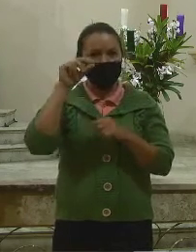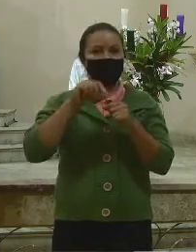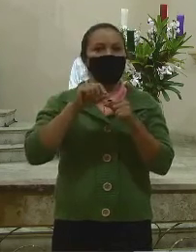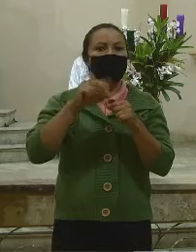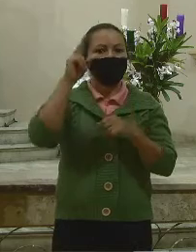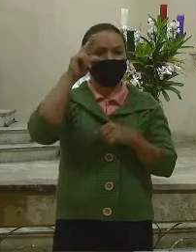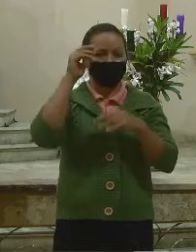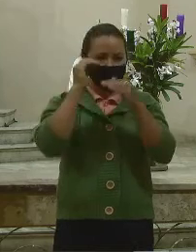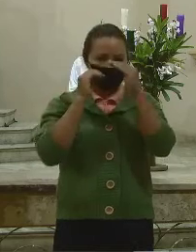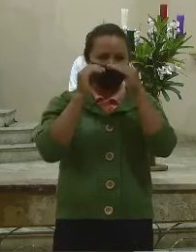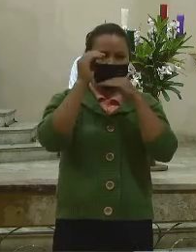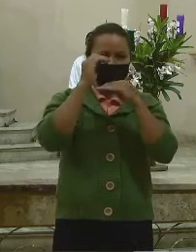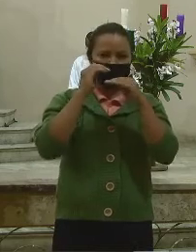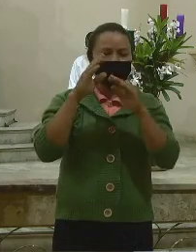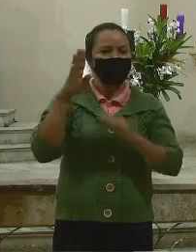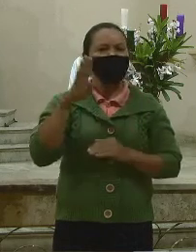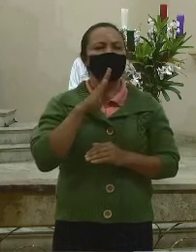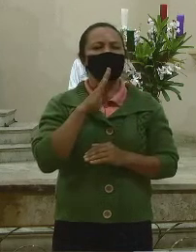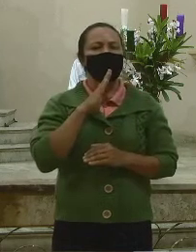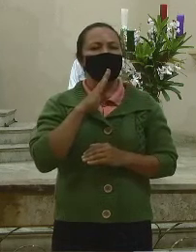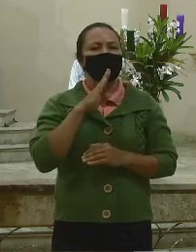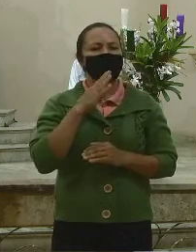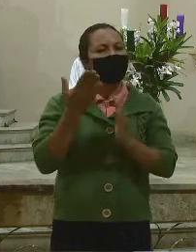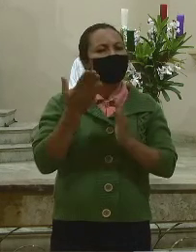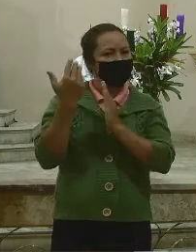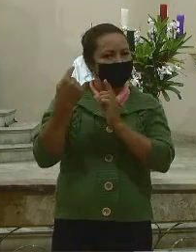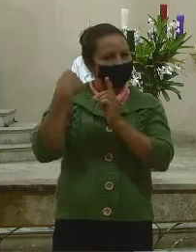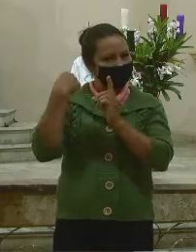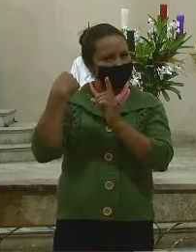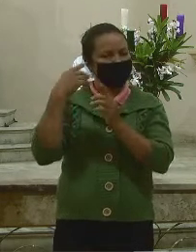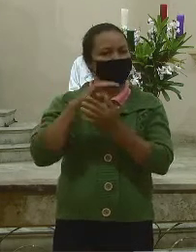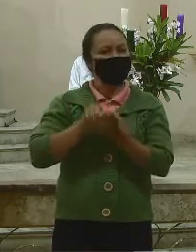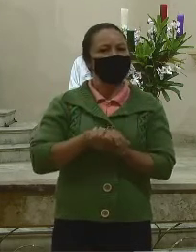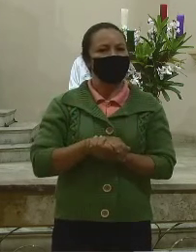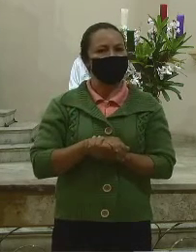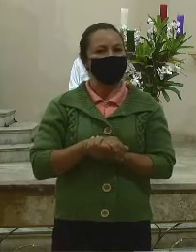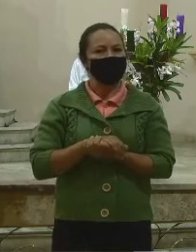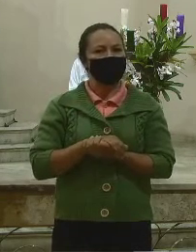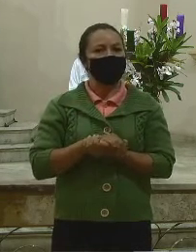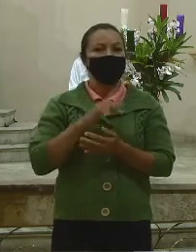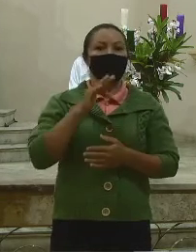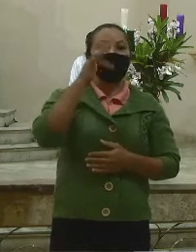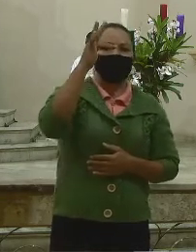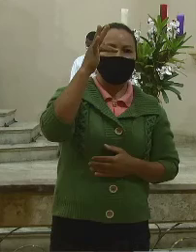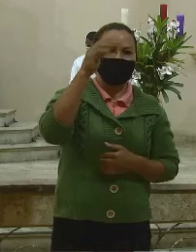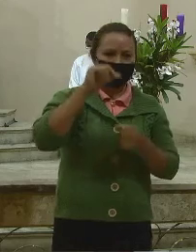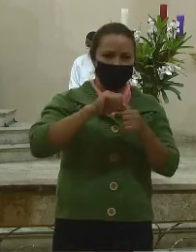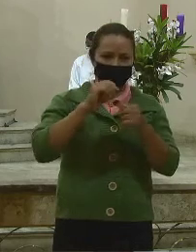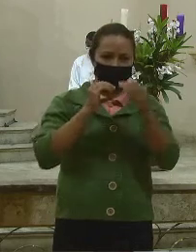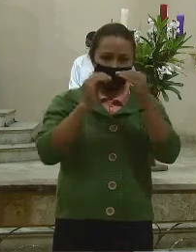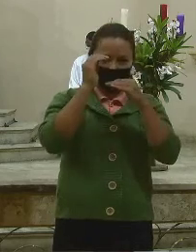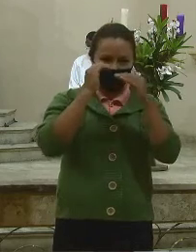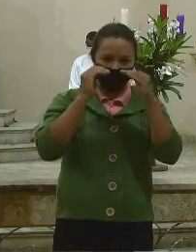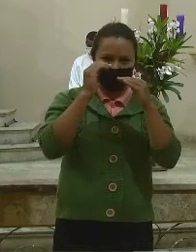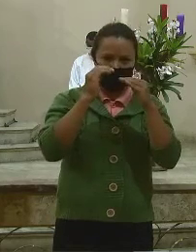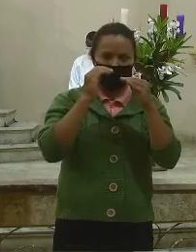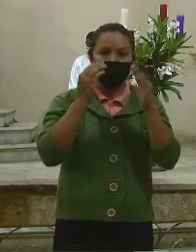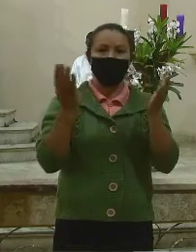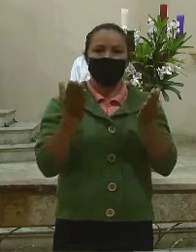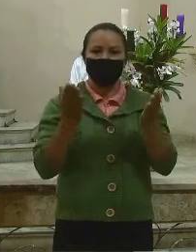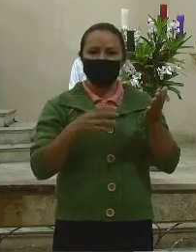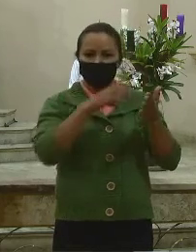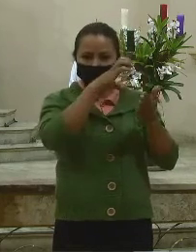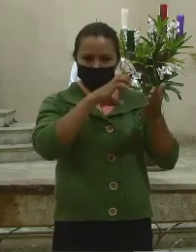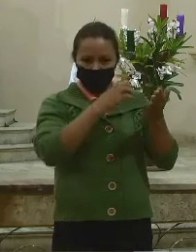história. Conheça o seu passado para construir o seu futuro. O início do Evangelho de Mateus